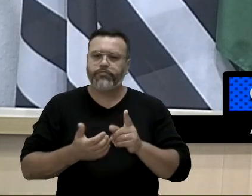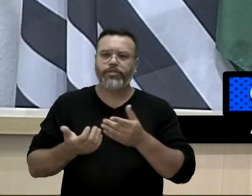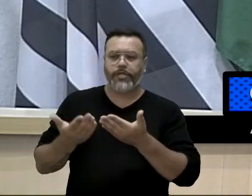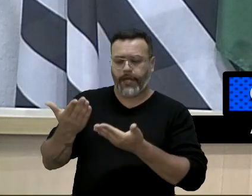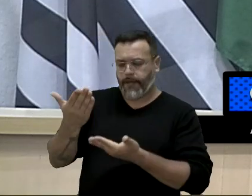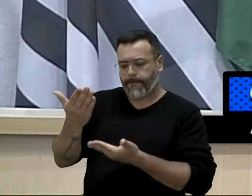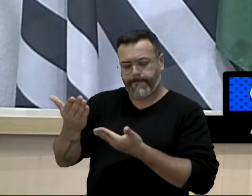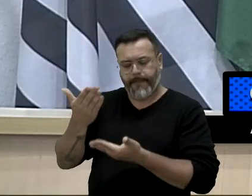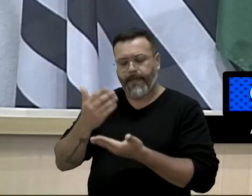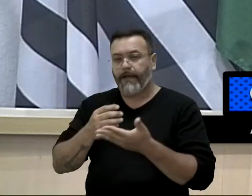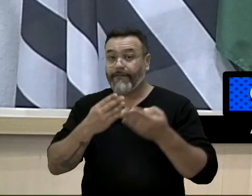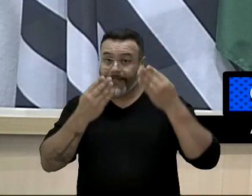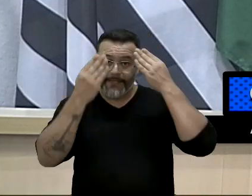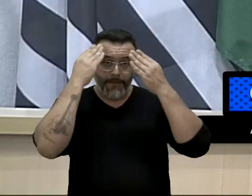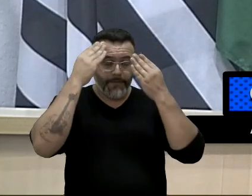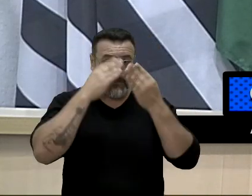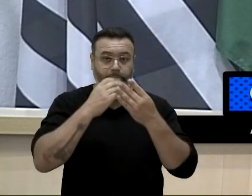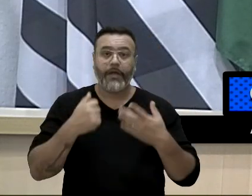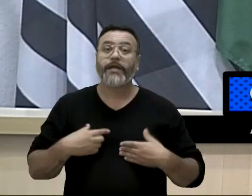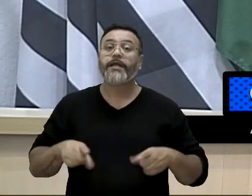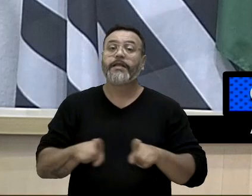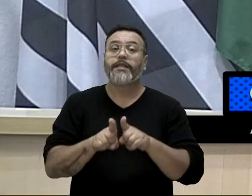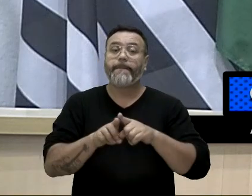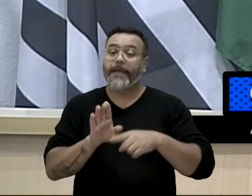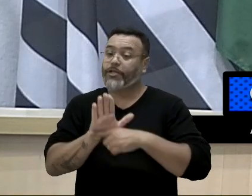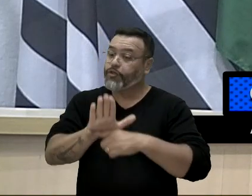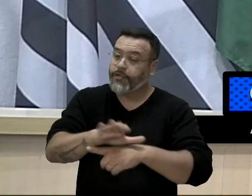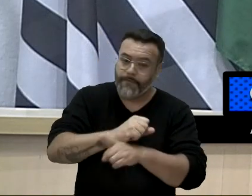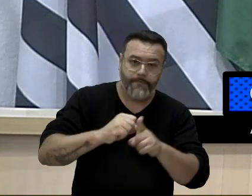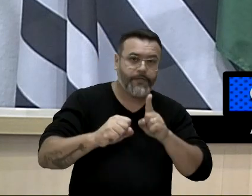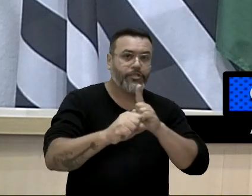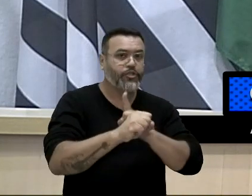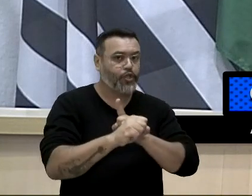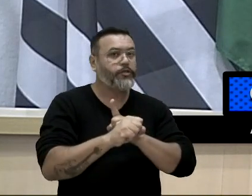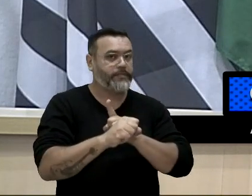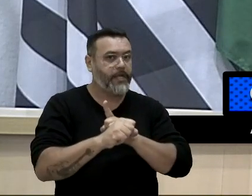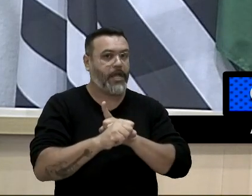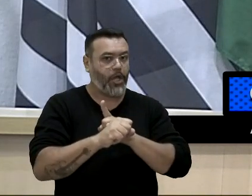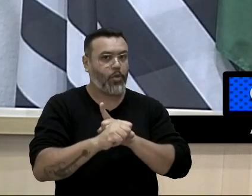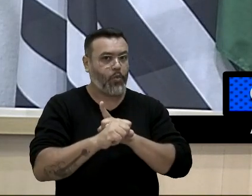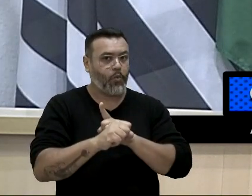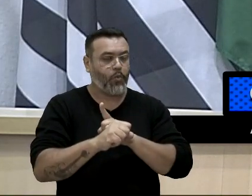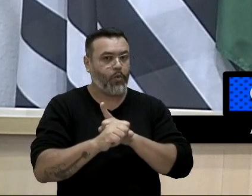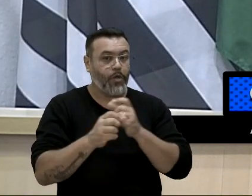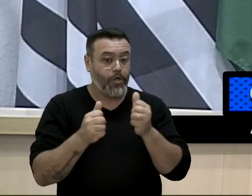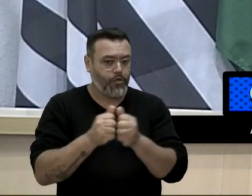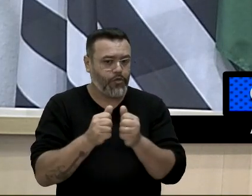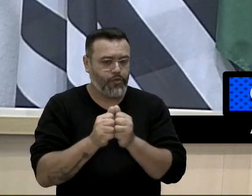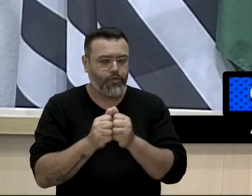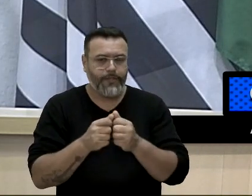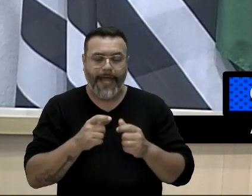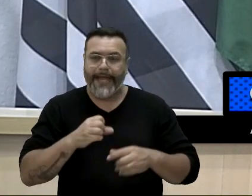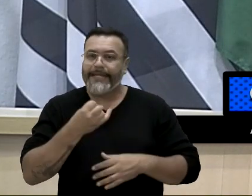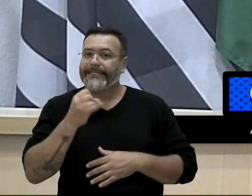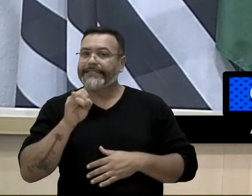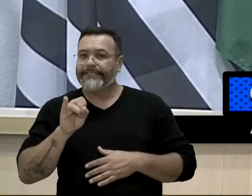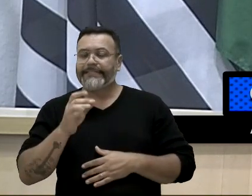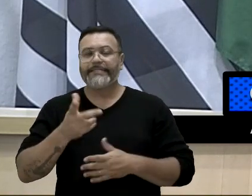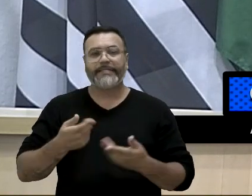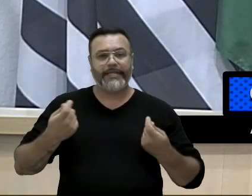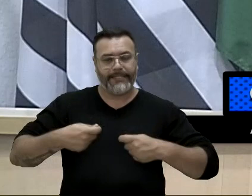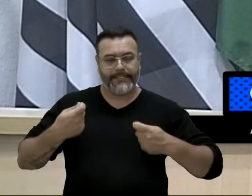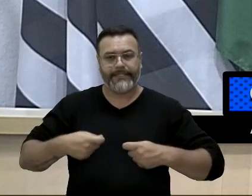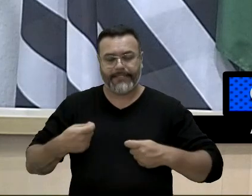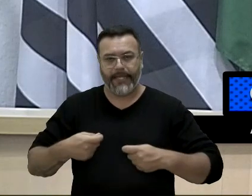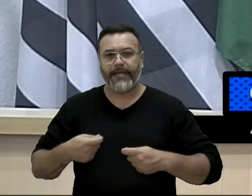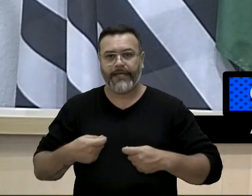avaliação com a equipe de serviço social, e essa, se houver a demanda, a gente faz também a internação para